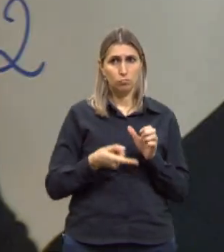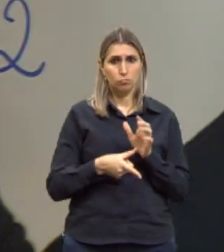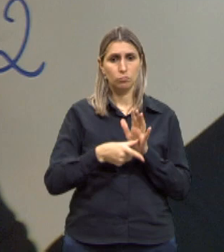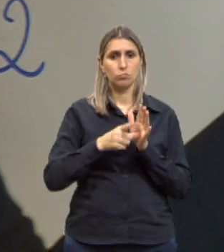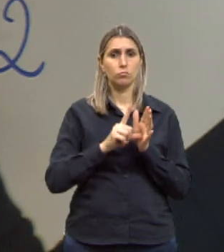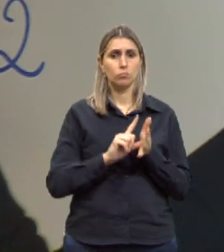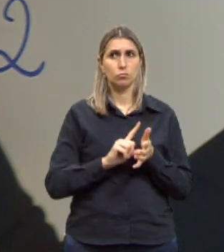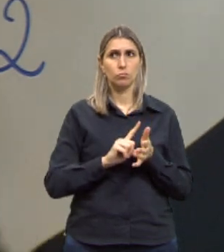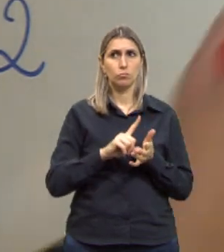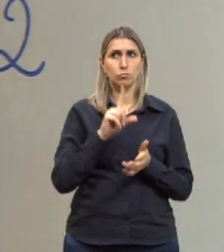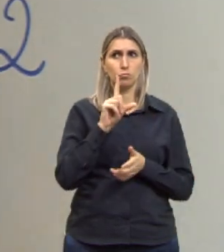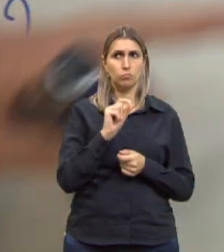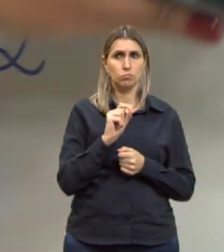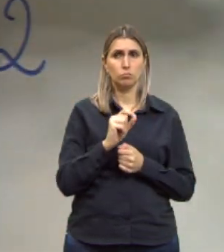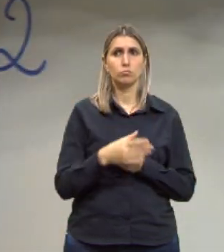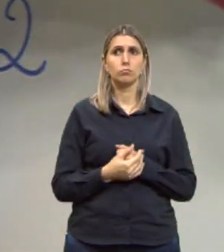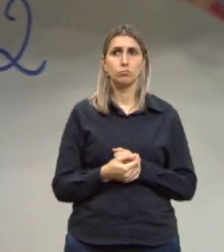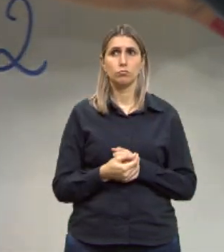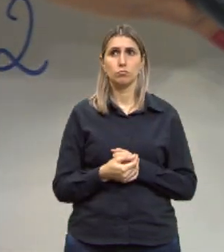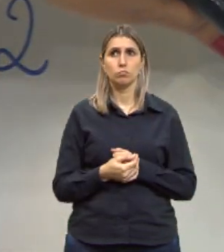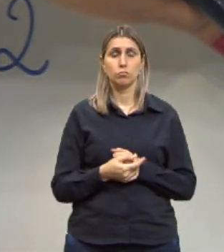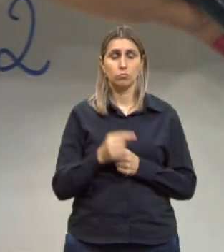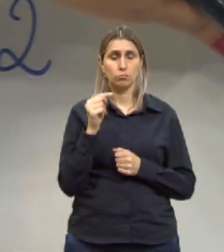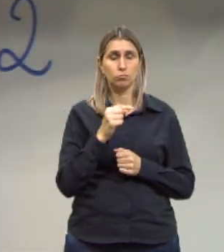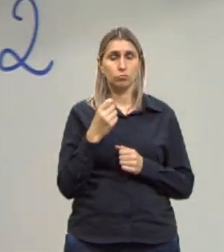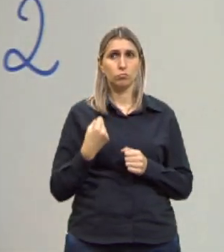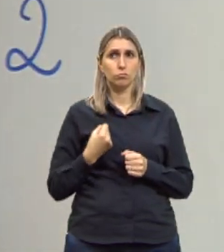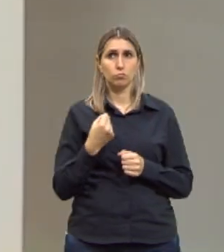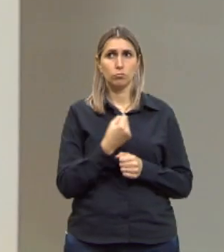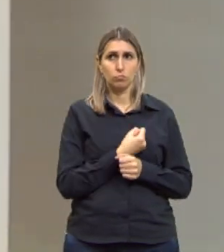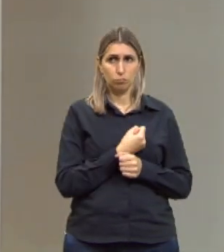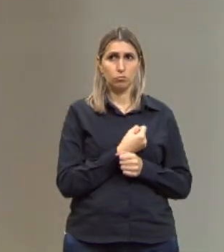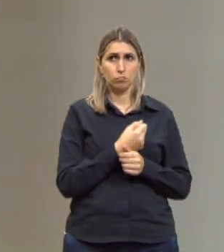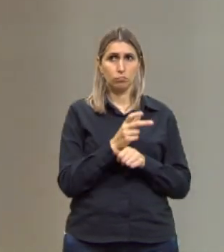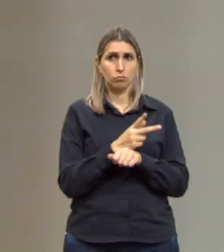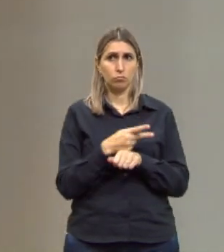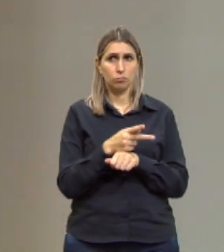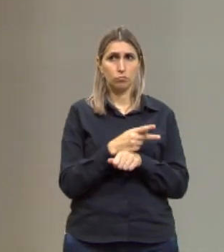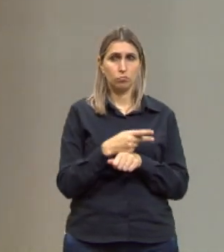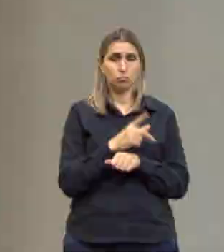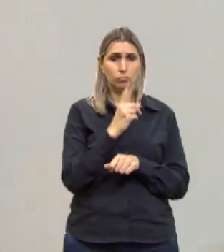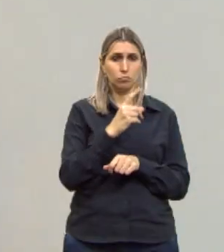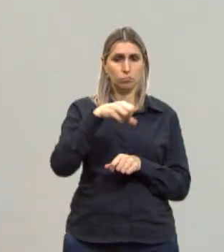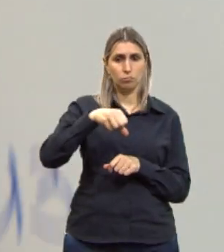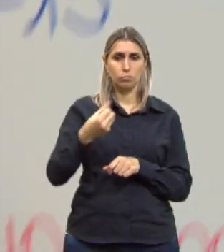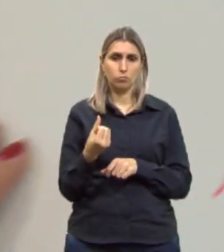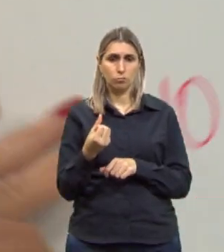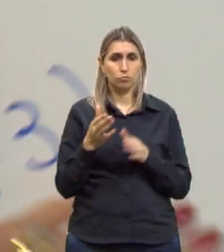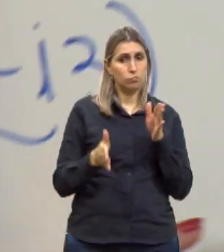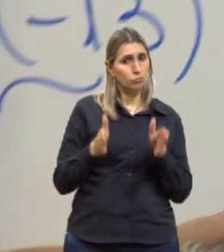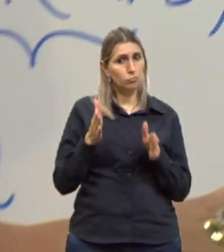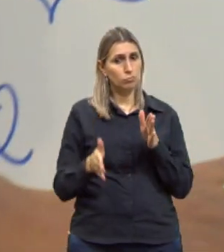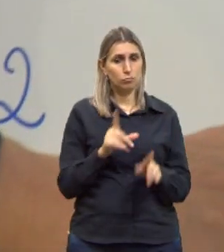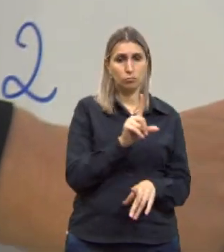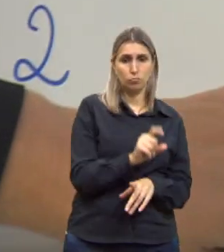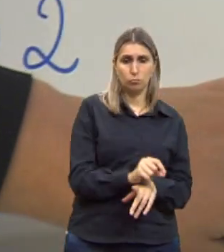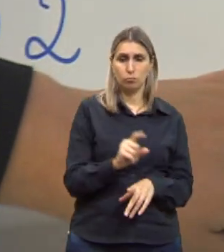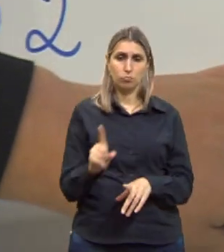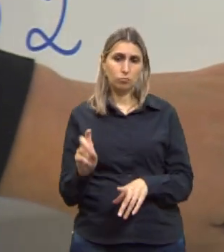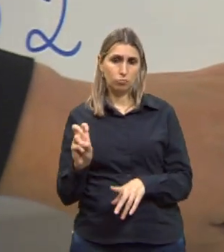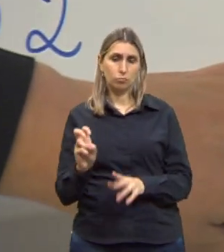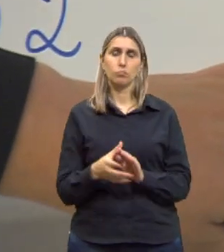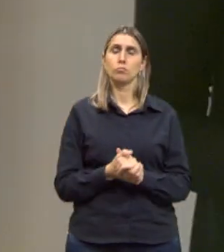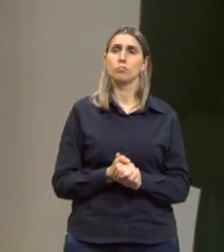número que eu tenho, que é 10. Ou seja, esse número que eu estou procurando, 196, está entre o 10 e o